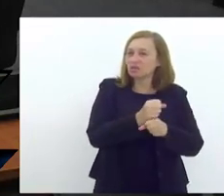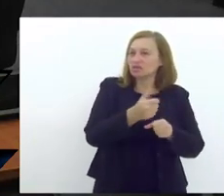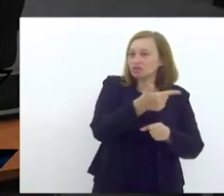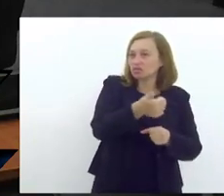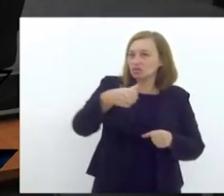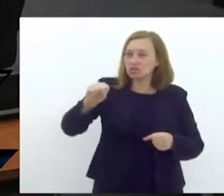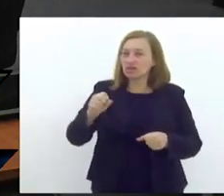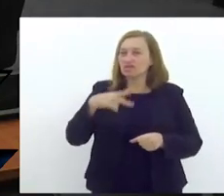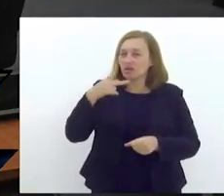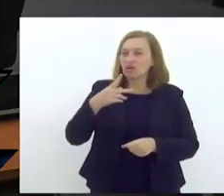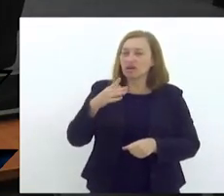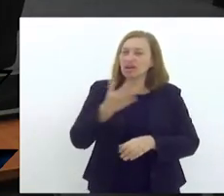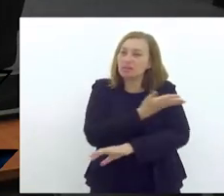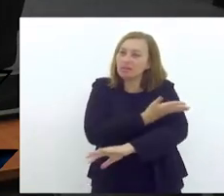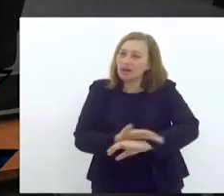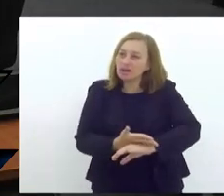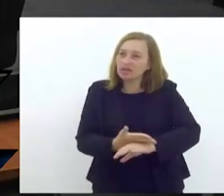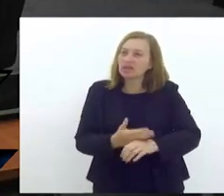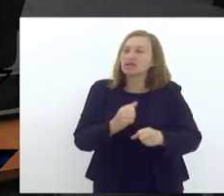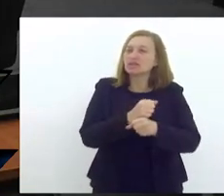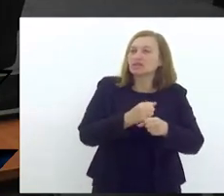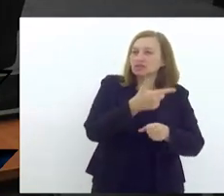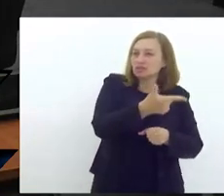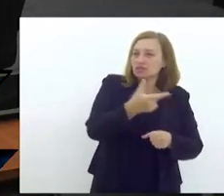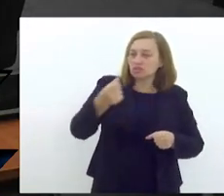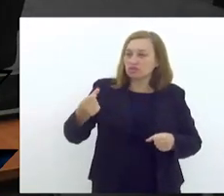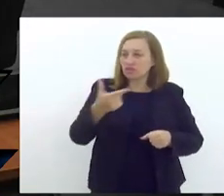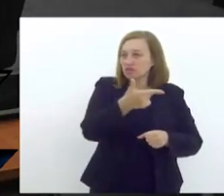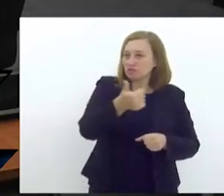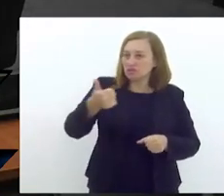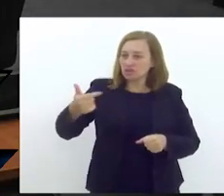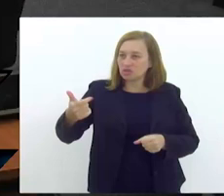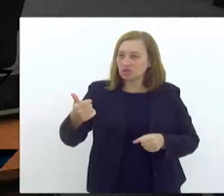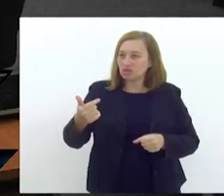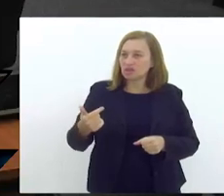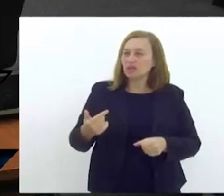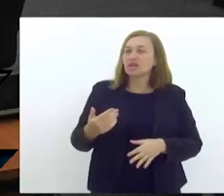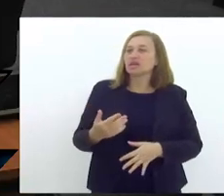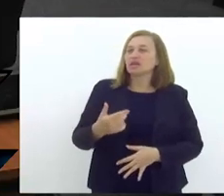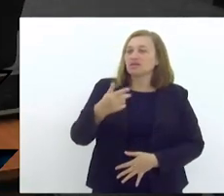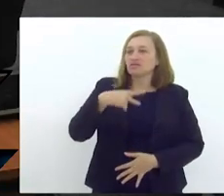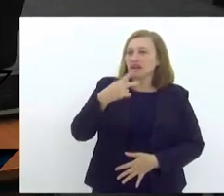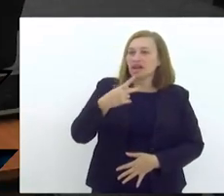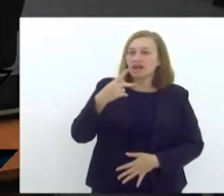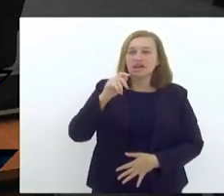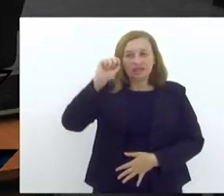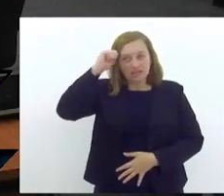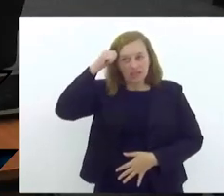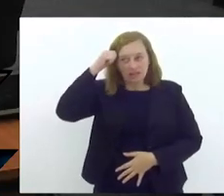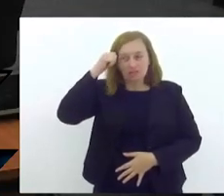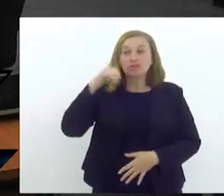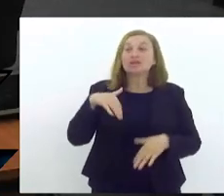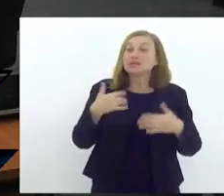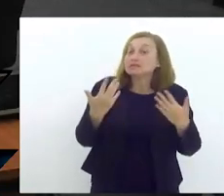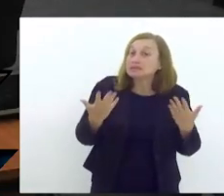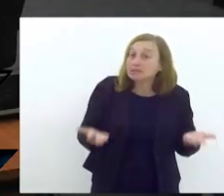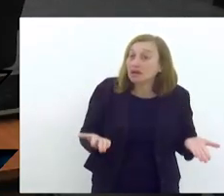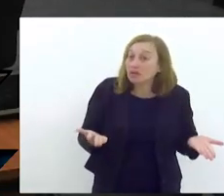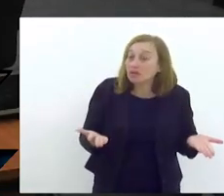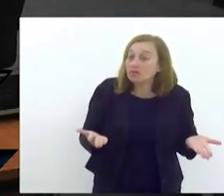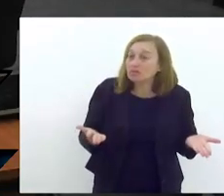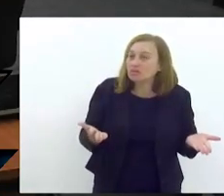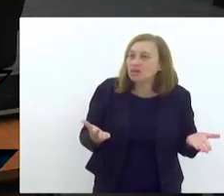afirmou como branco e na eleição de 2020 e de 2022 ele passou a ser Auto declarar negro na eleição de 2022 então